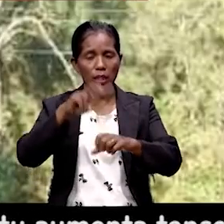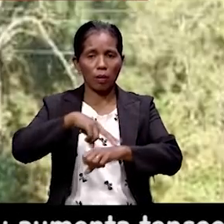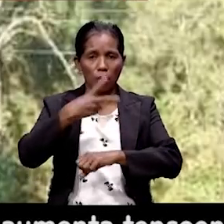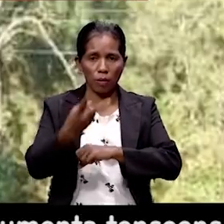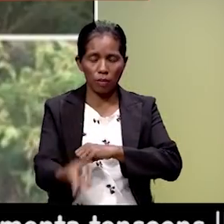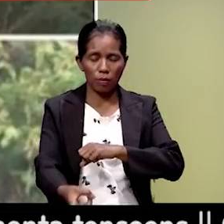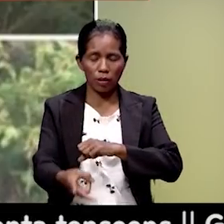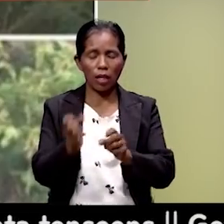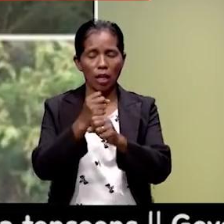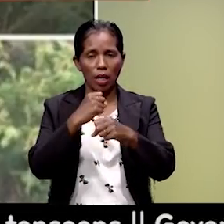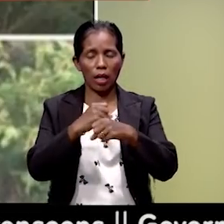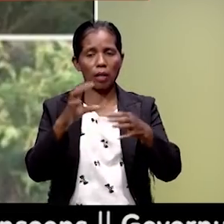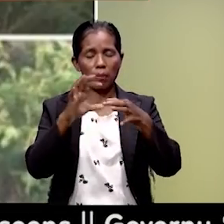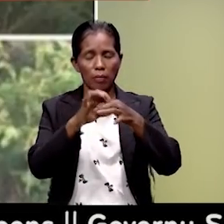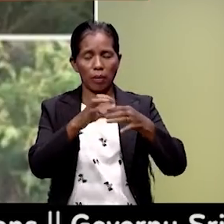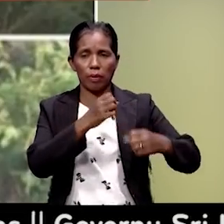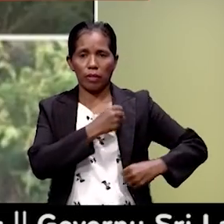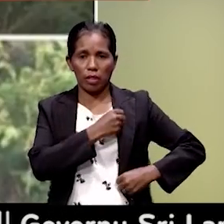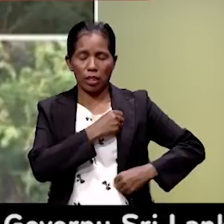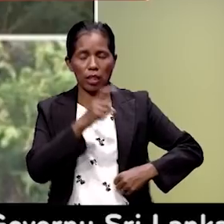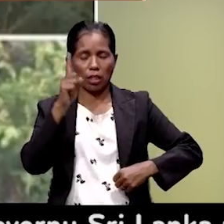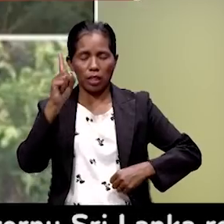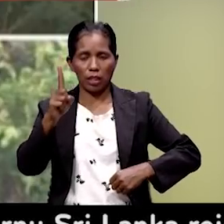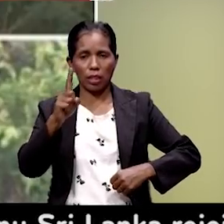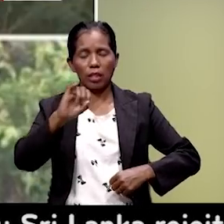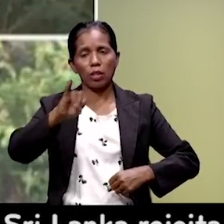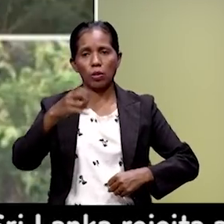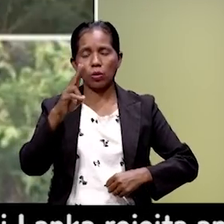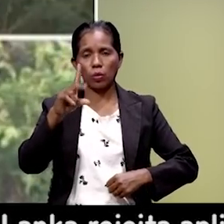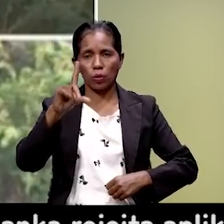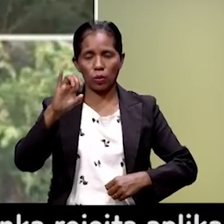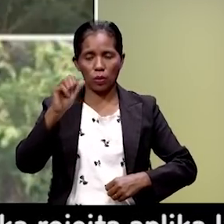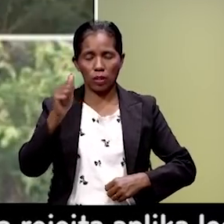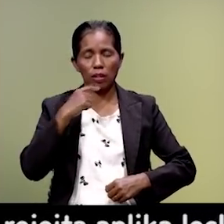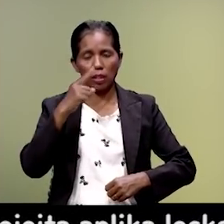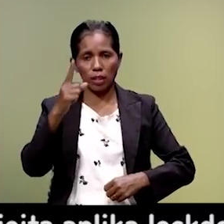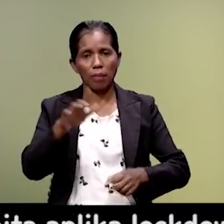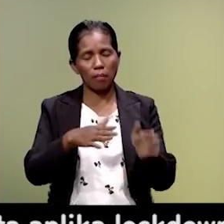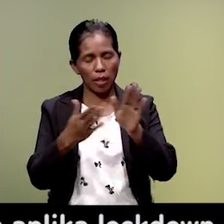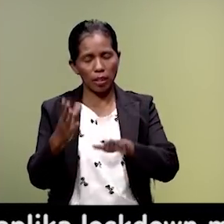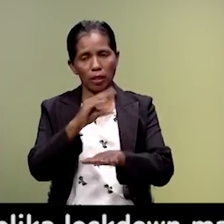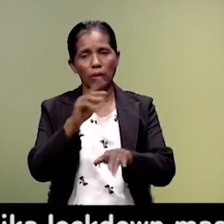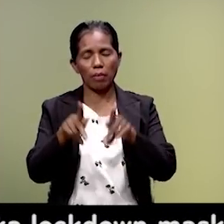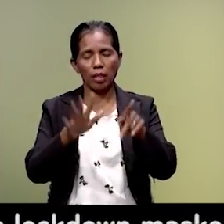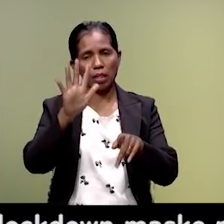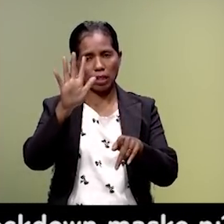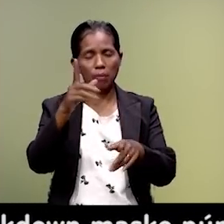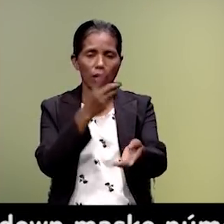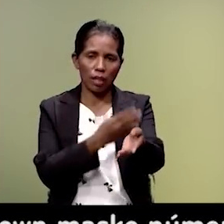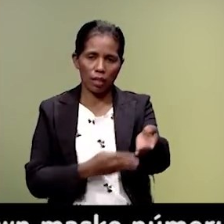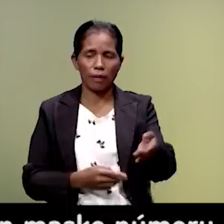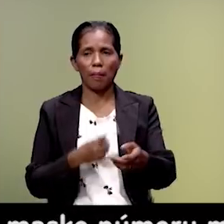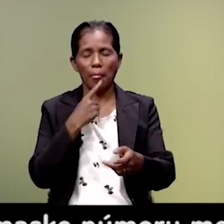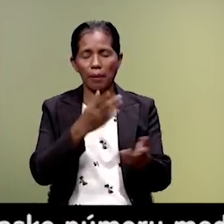hodi resulta membro Força Armada Ida Zulia da Conceição Mate no 95 kanek todan. Lere lore institusi FFDT